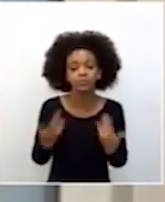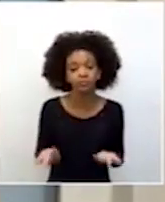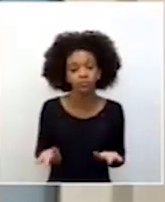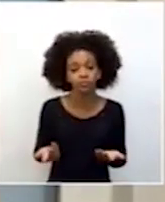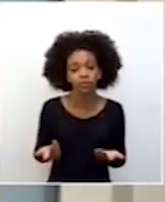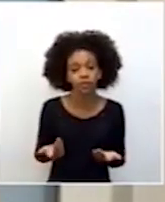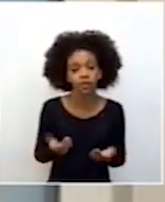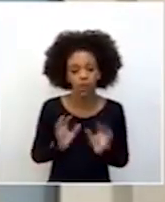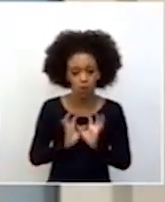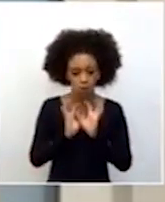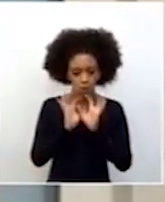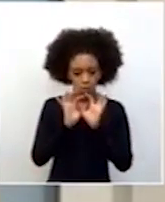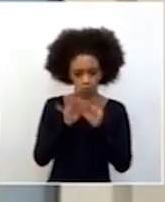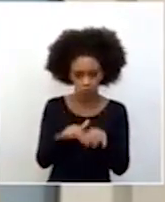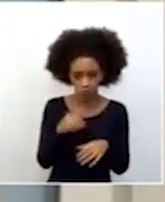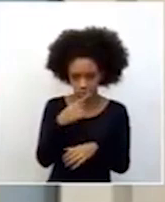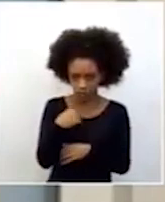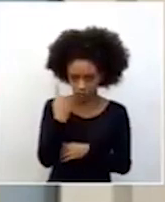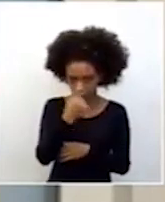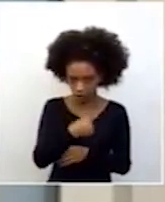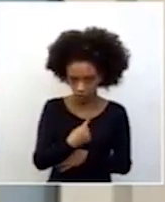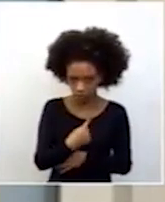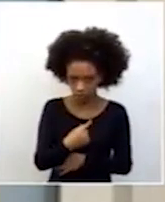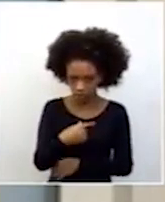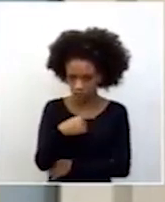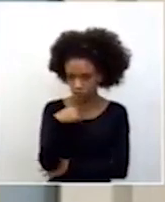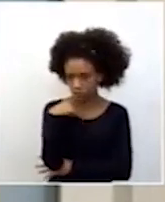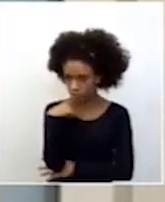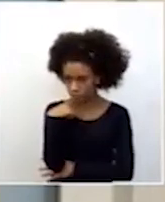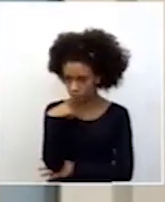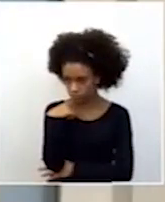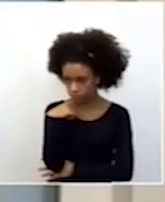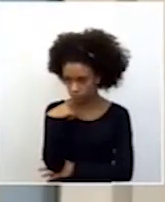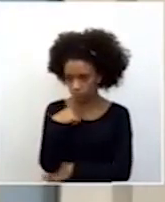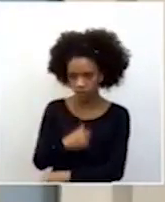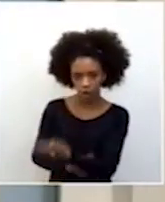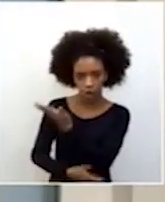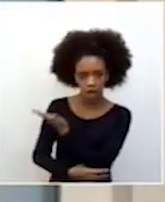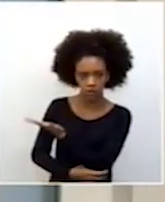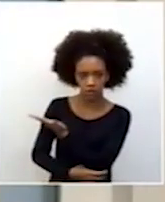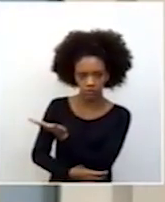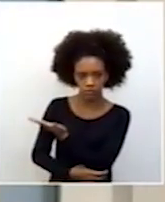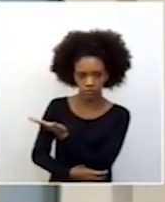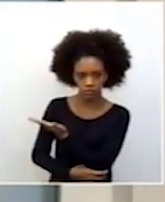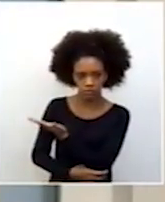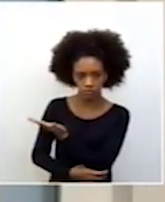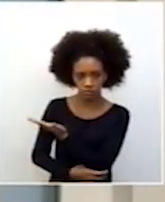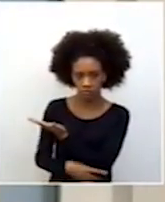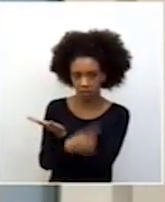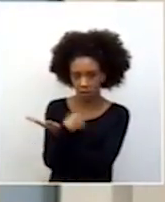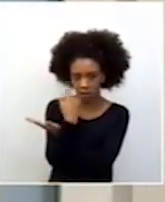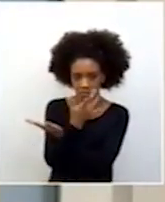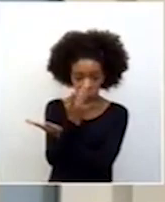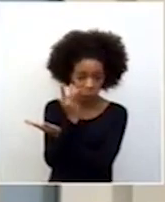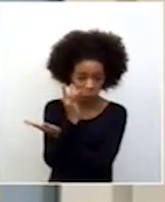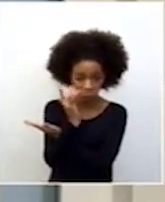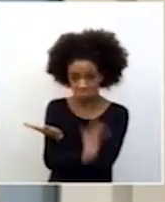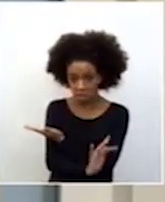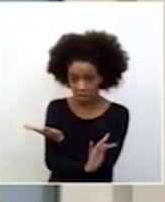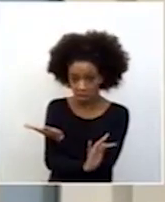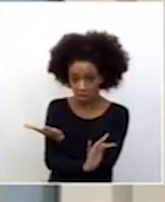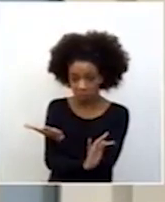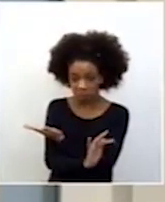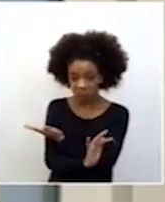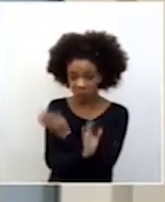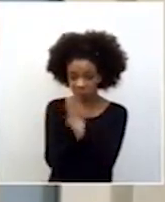aquele urso com aquela cara de... Olha a cara que eu estou fazendo, uma cara de não sei, talvez, pouco